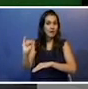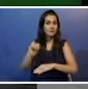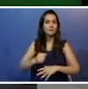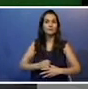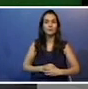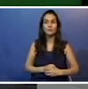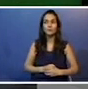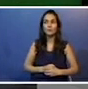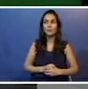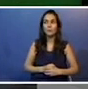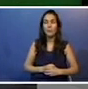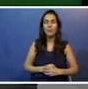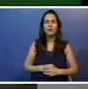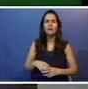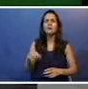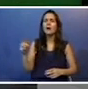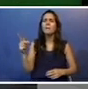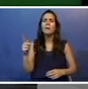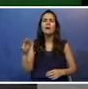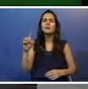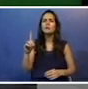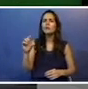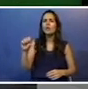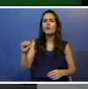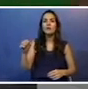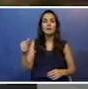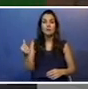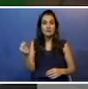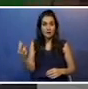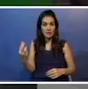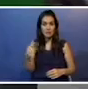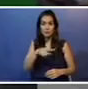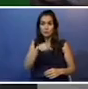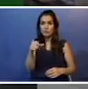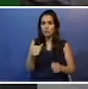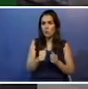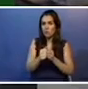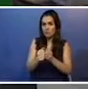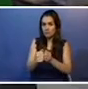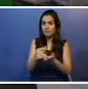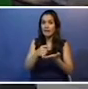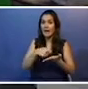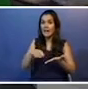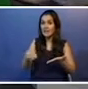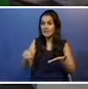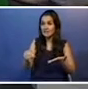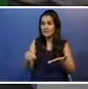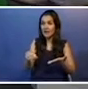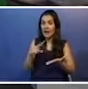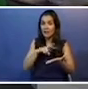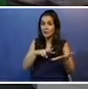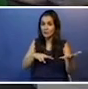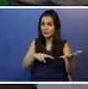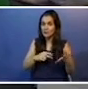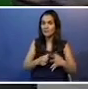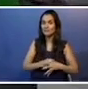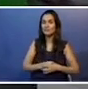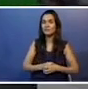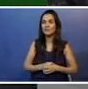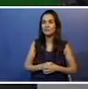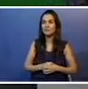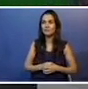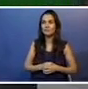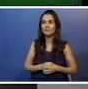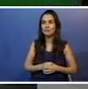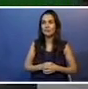Agora, na página 193, vocês vão acompanhar a escrita comigo. A escrita não, perdão, a leitura da escrita